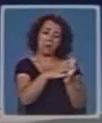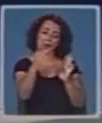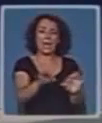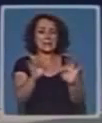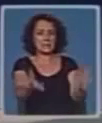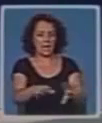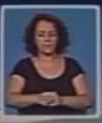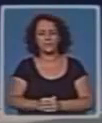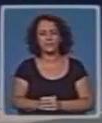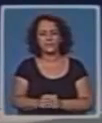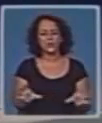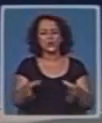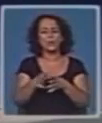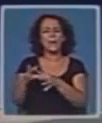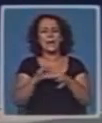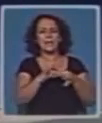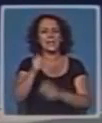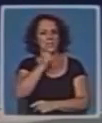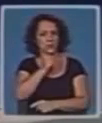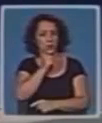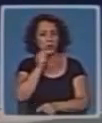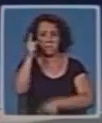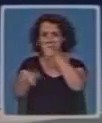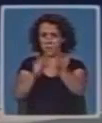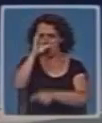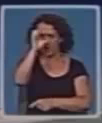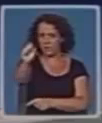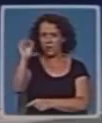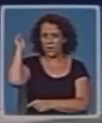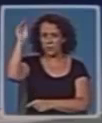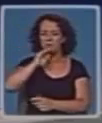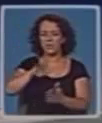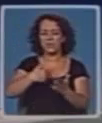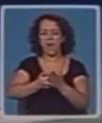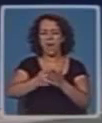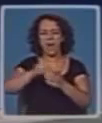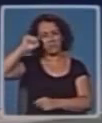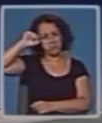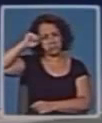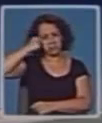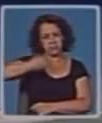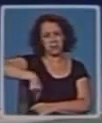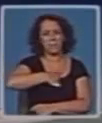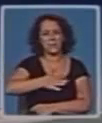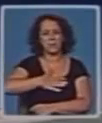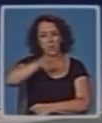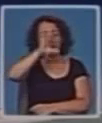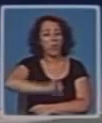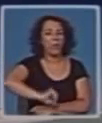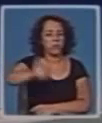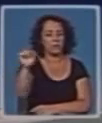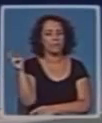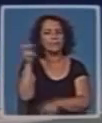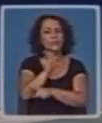A coligação Aliança Açores responsabiliza o Governo da República pela degradação do património do Estado na região. Durante a visita às